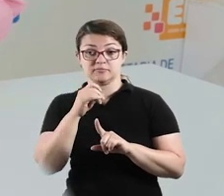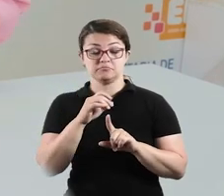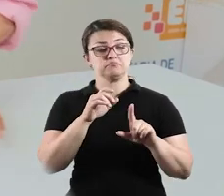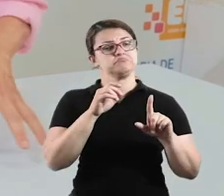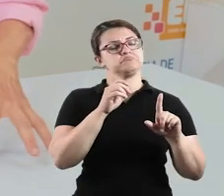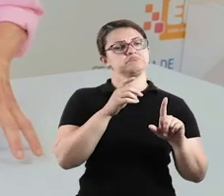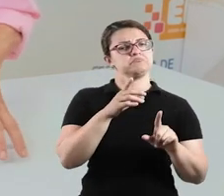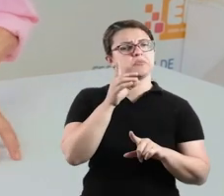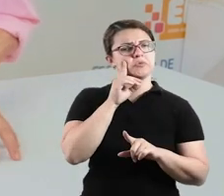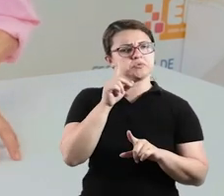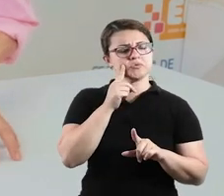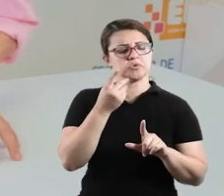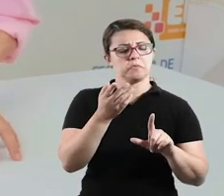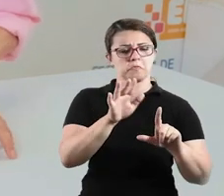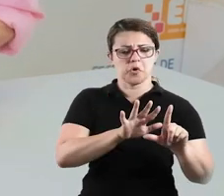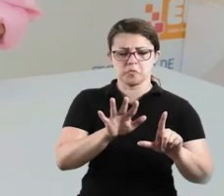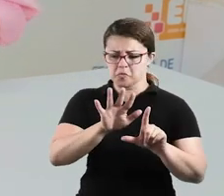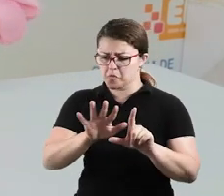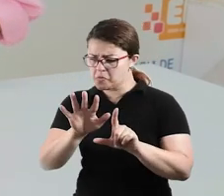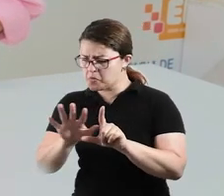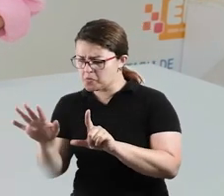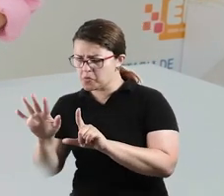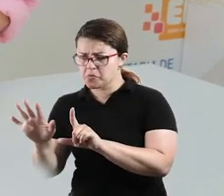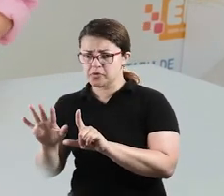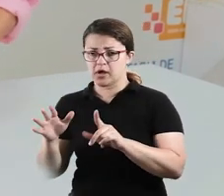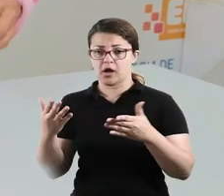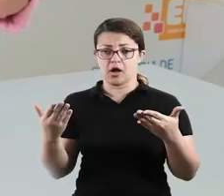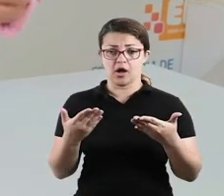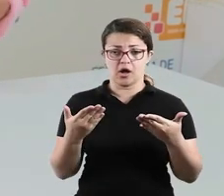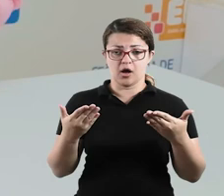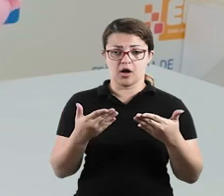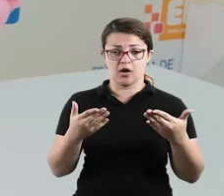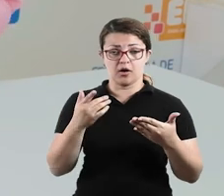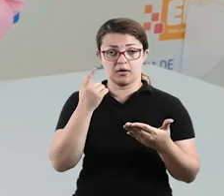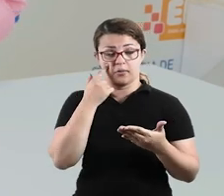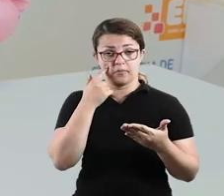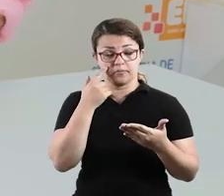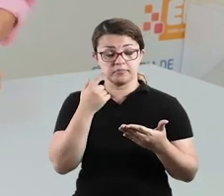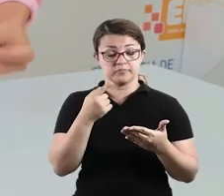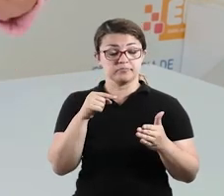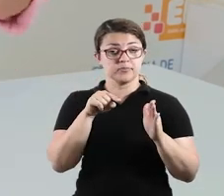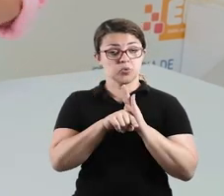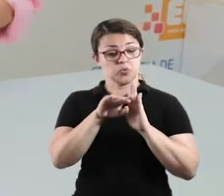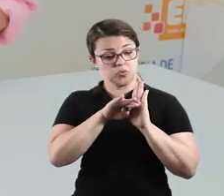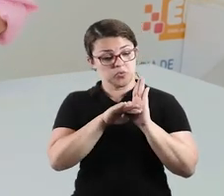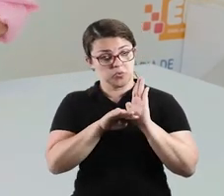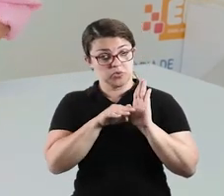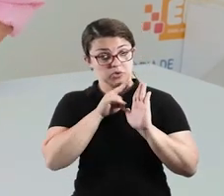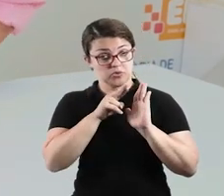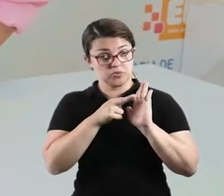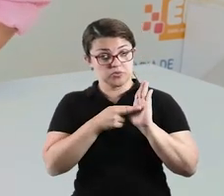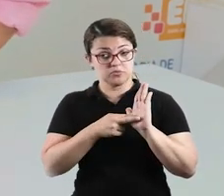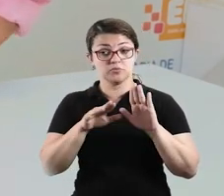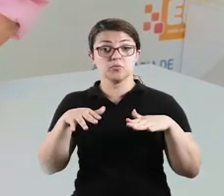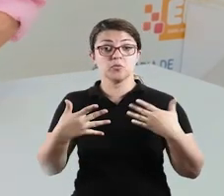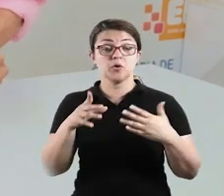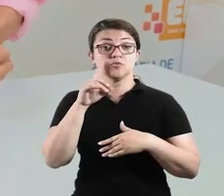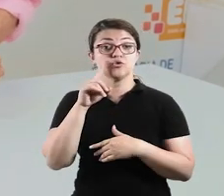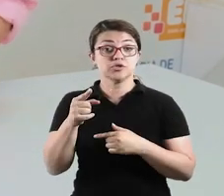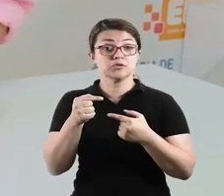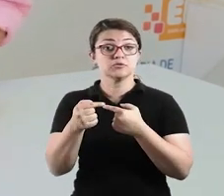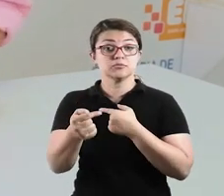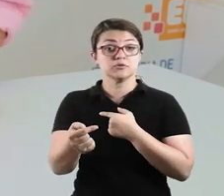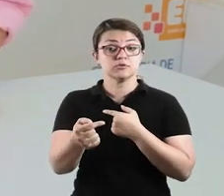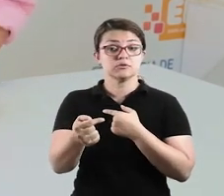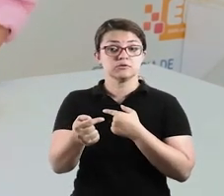temperatura. Você vai observar. Agora, considerando os dados dessa previsão, responda as questões. Em qual dia